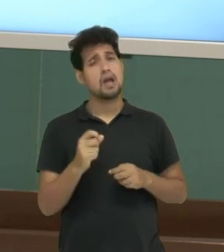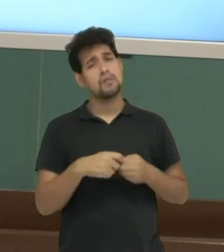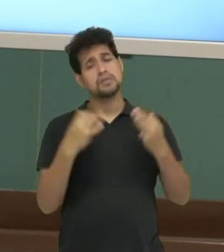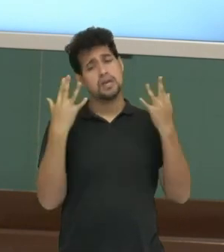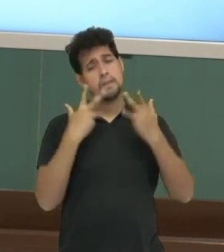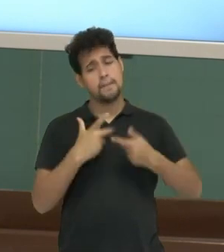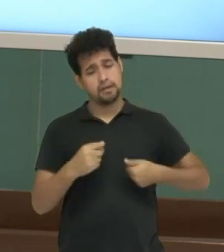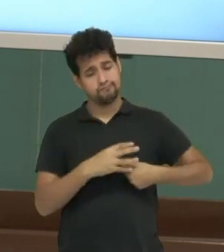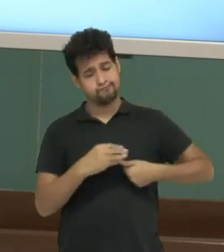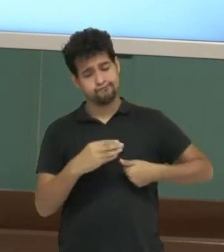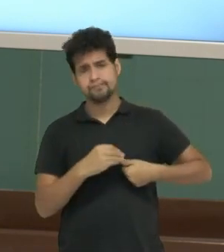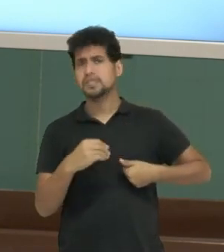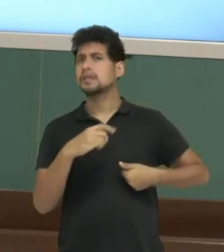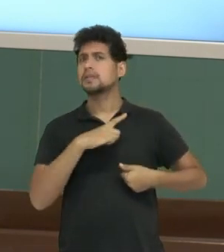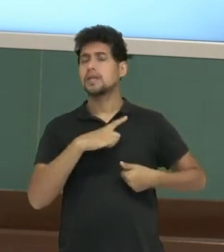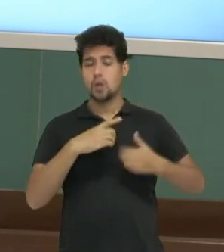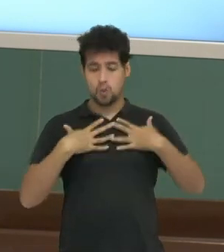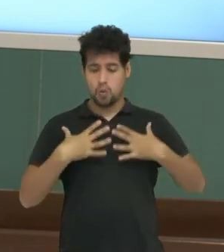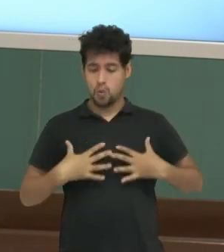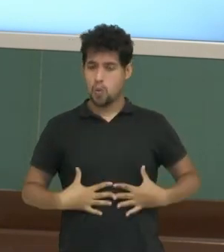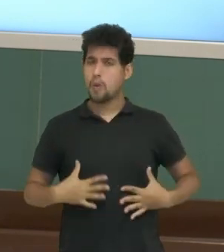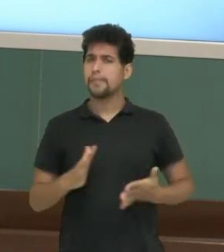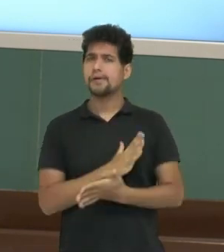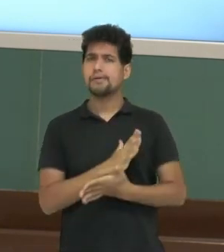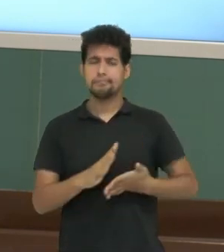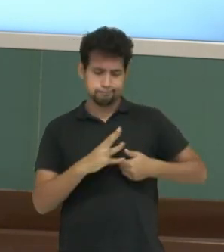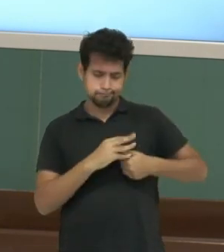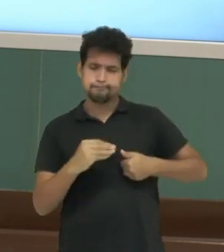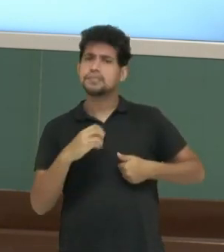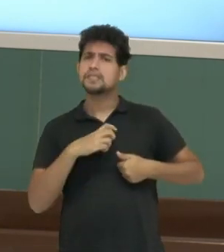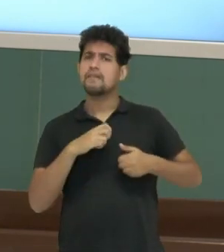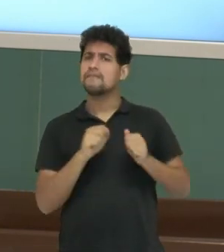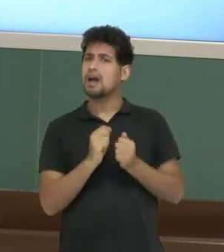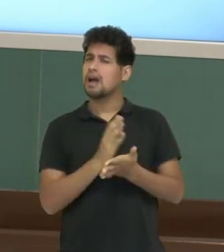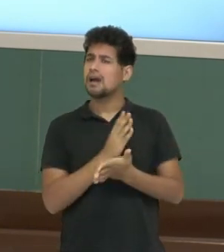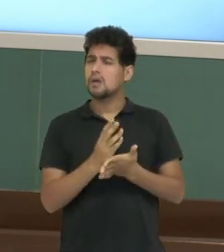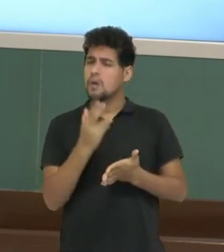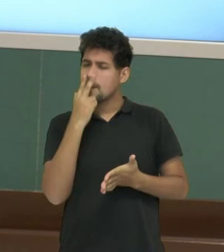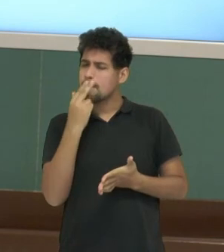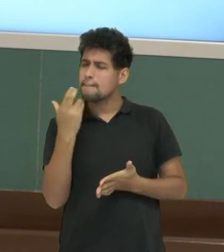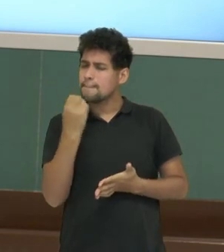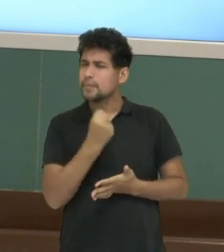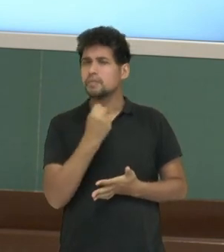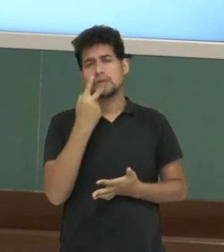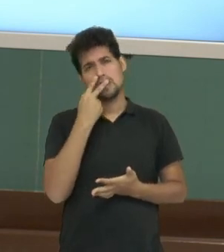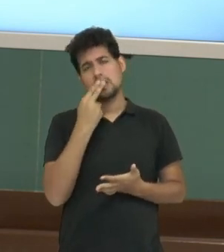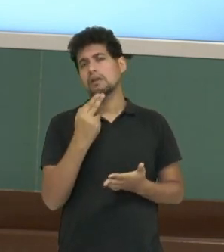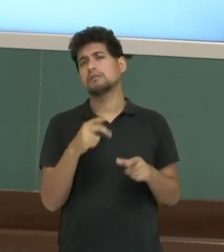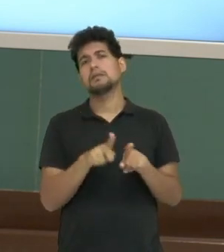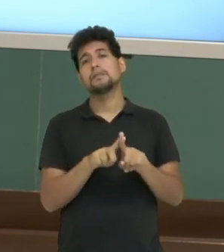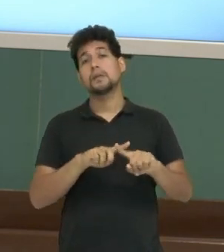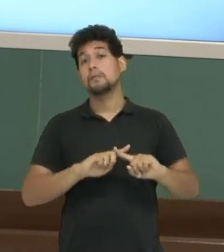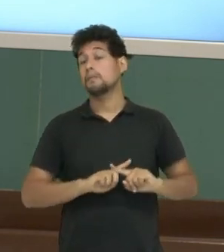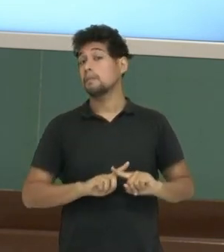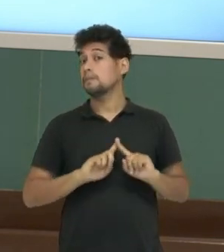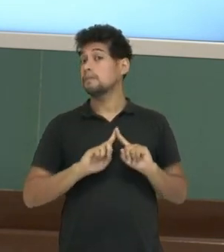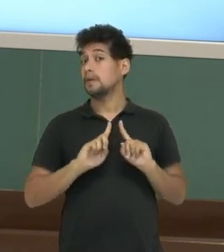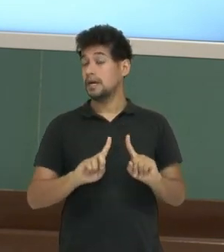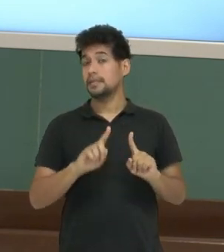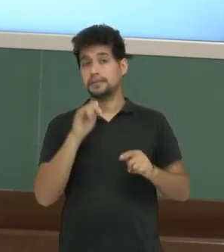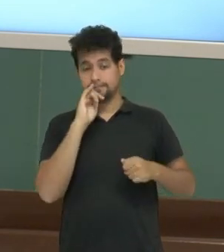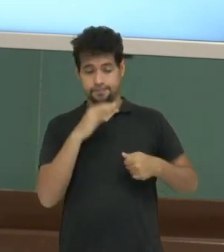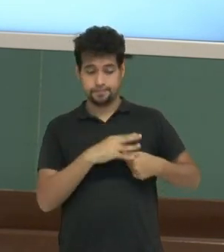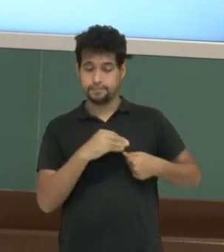né? Tem em seu corpo algumas glândulas que produzem algumas substâncias. Então, considerando as